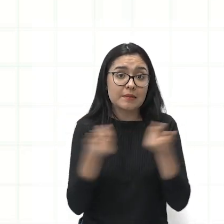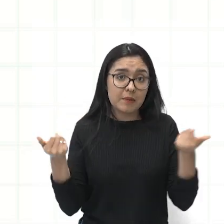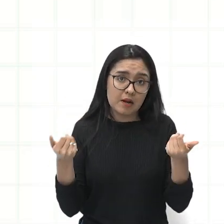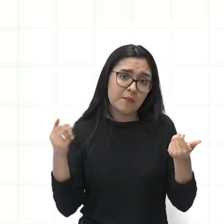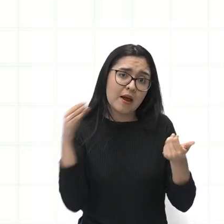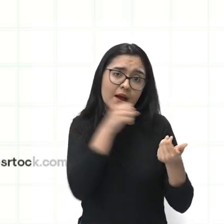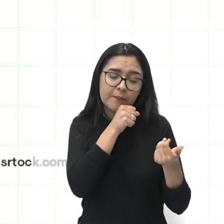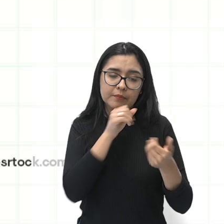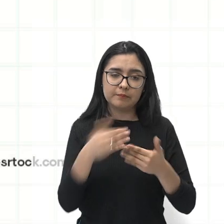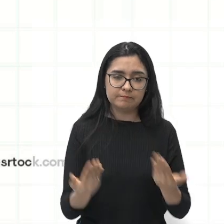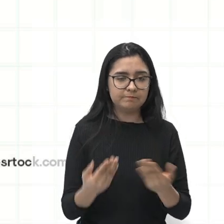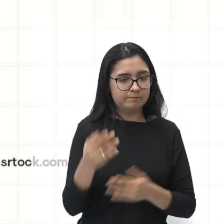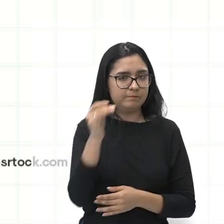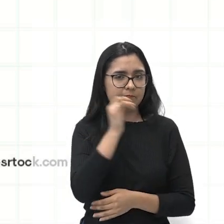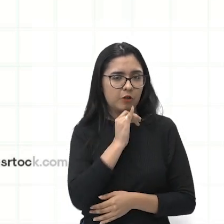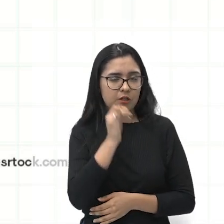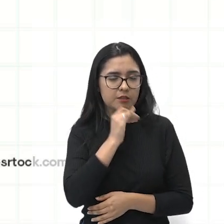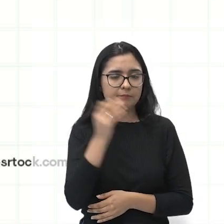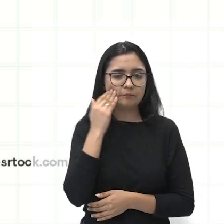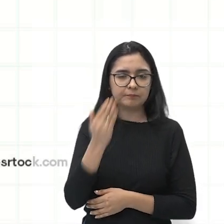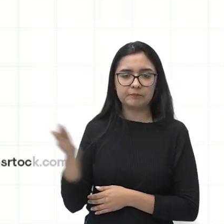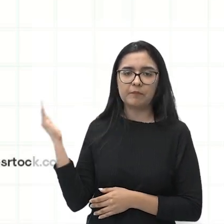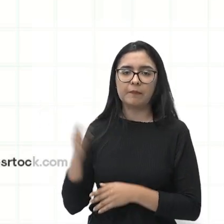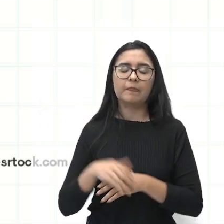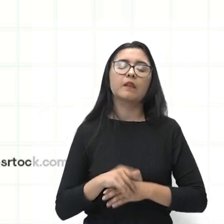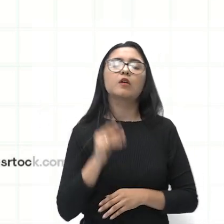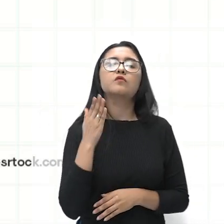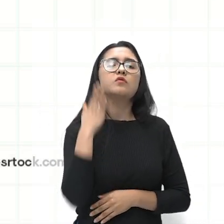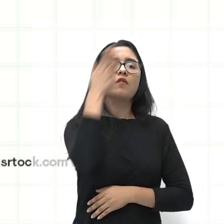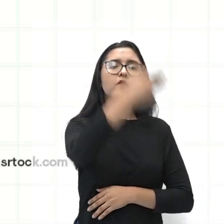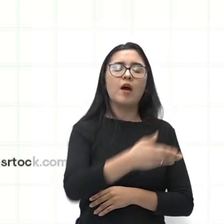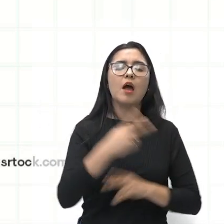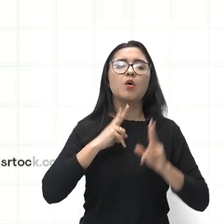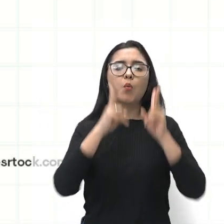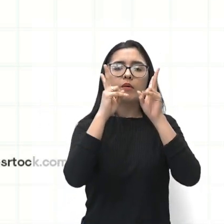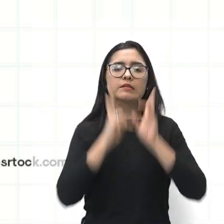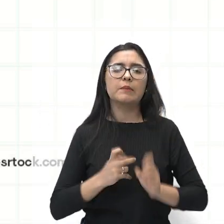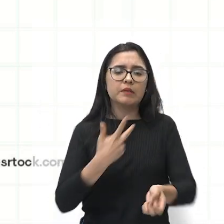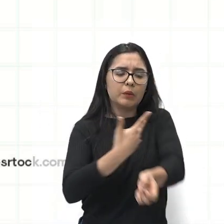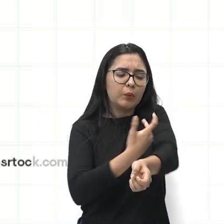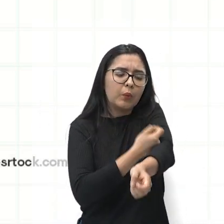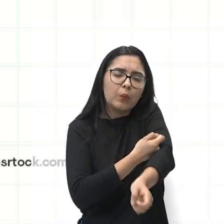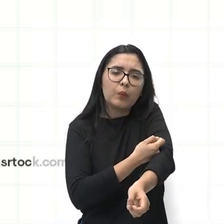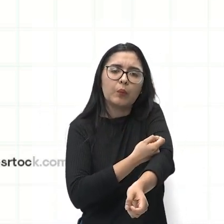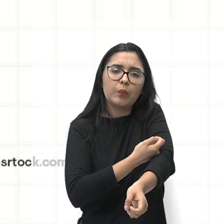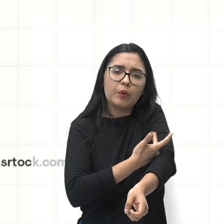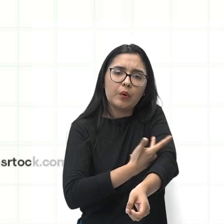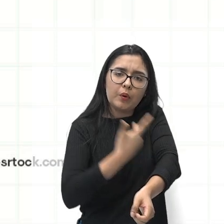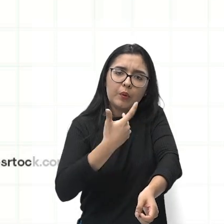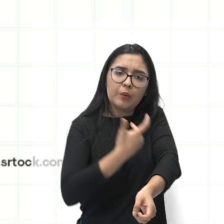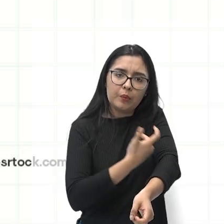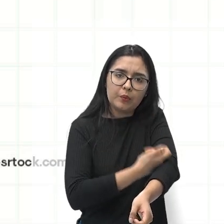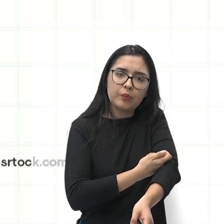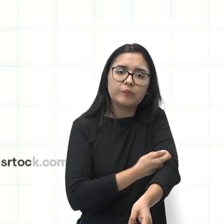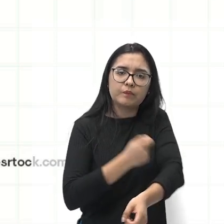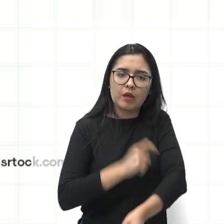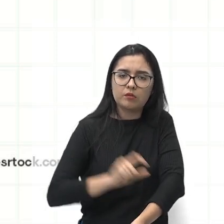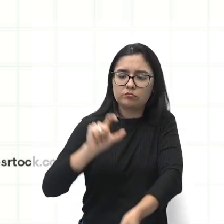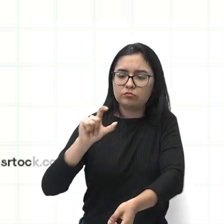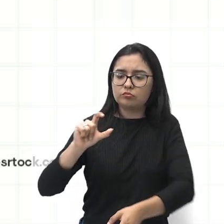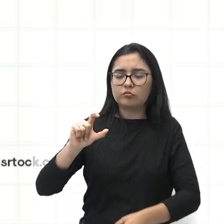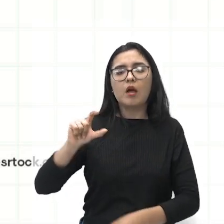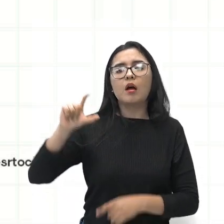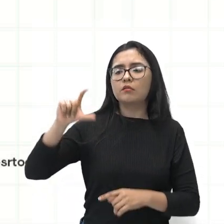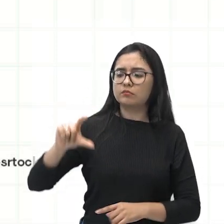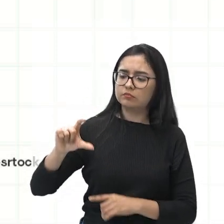Então, veja aí o exemplo. Quando você vai fazer lá o seu exame de sangue, né? Você tira a sua amostra de